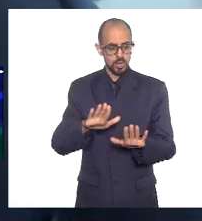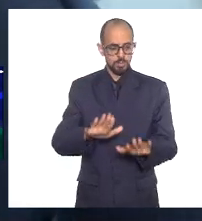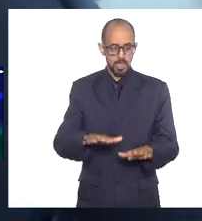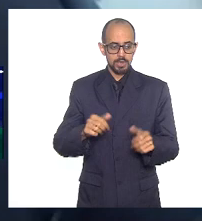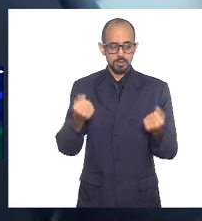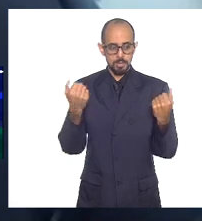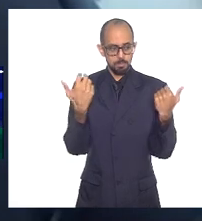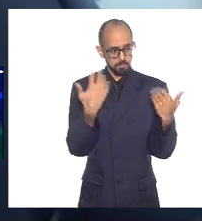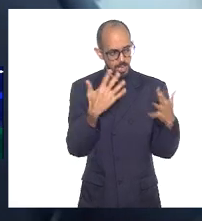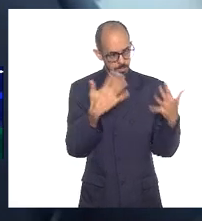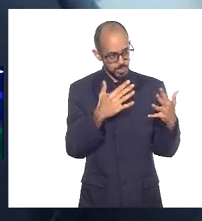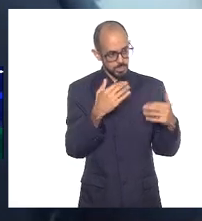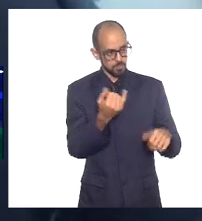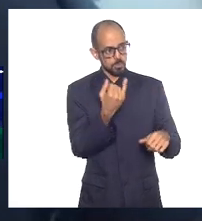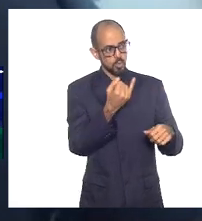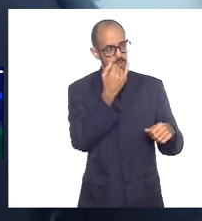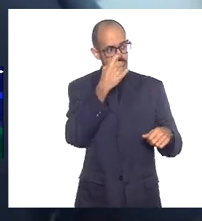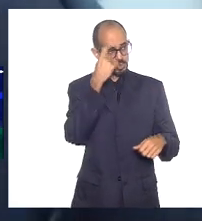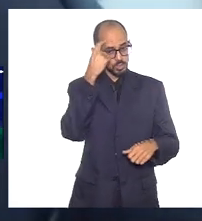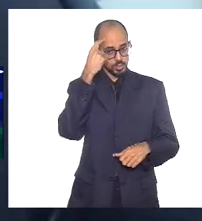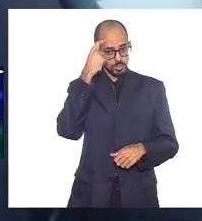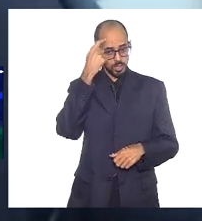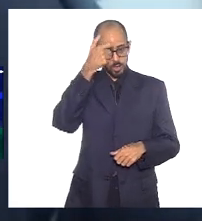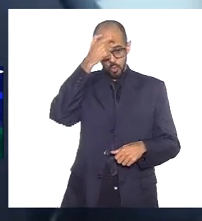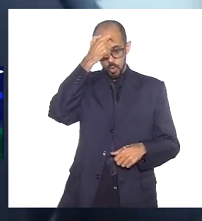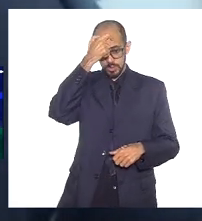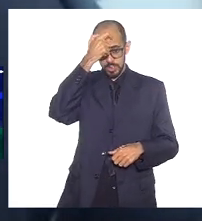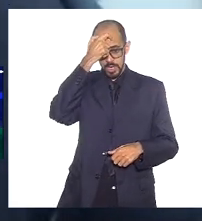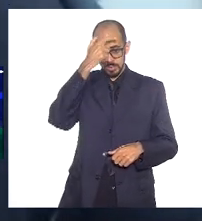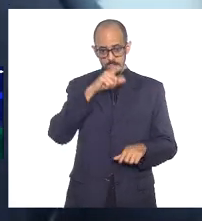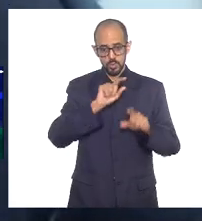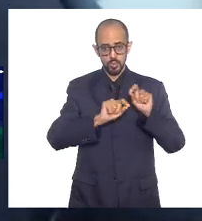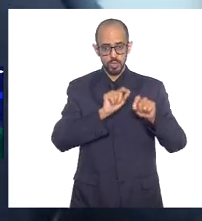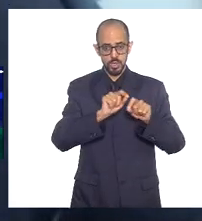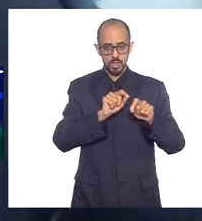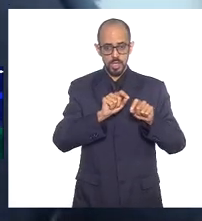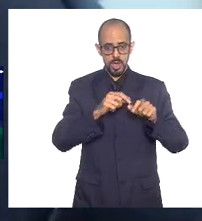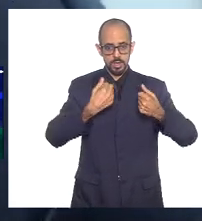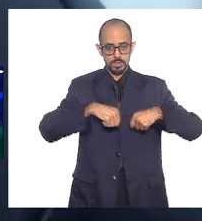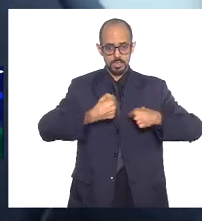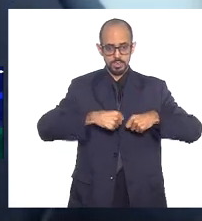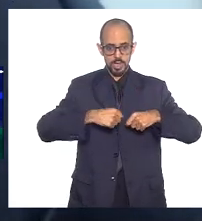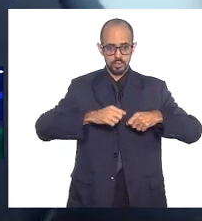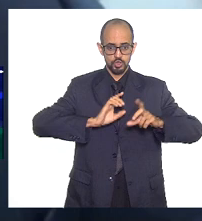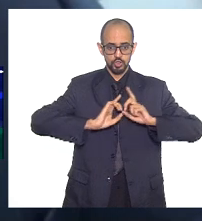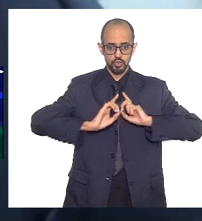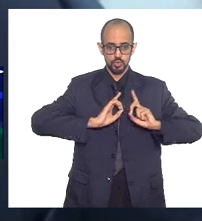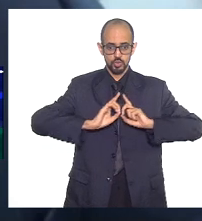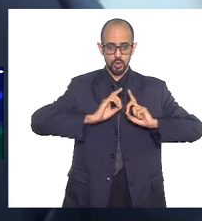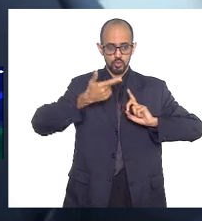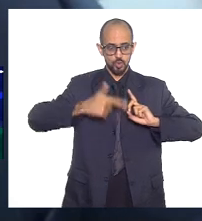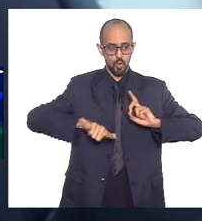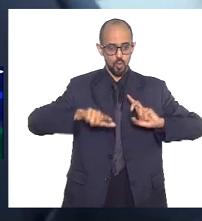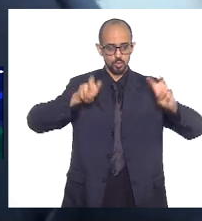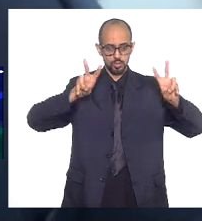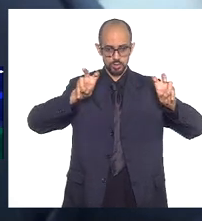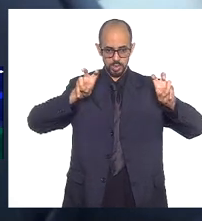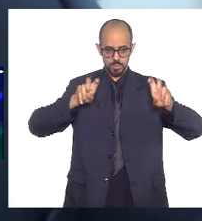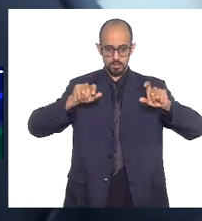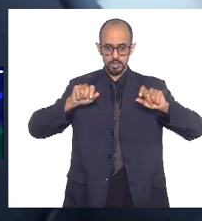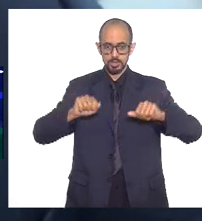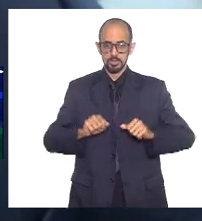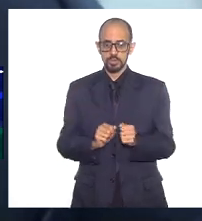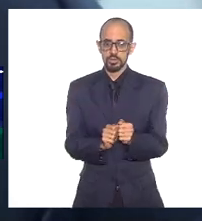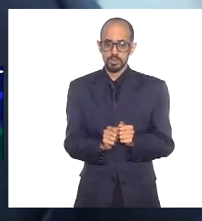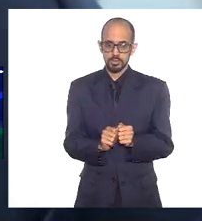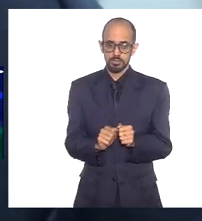Fernandes, é importante que a gente tenha em mente a necessidade de discutir outros temas, presidente, relacionados à